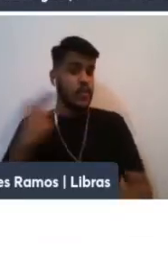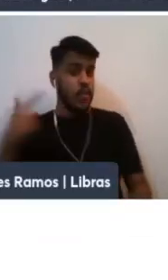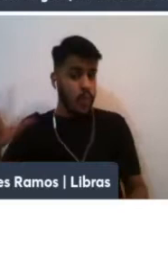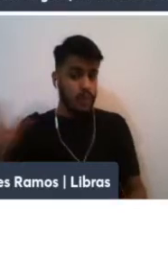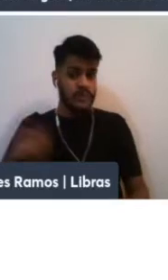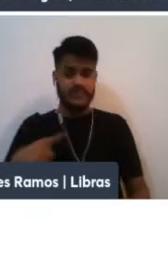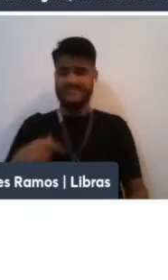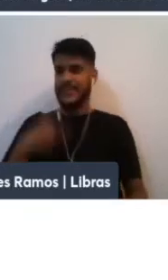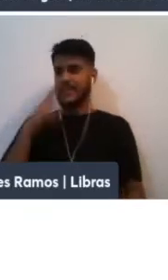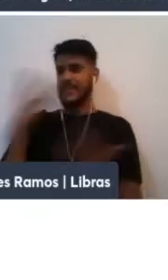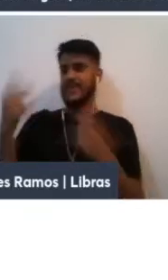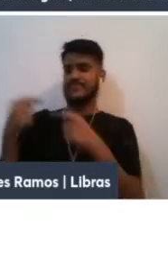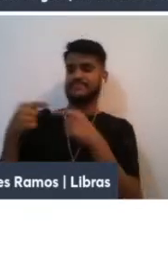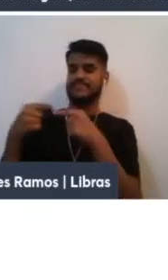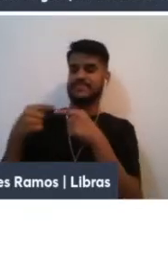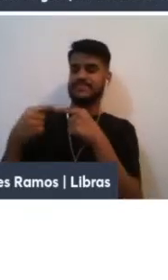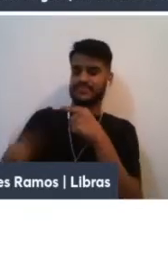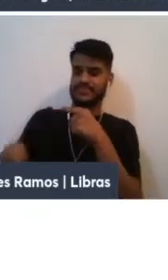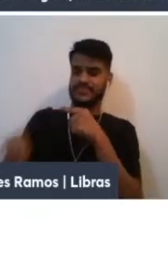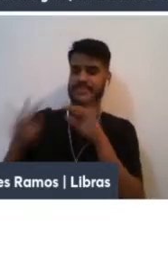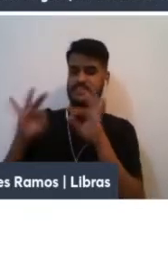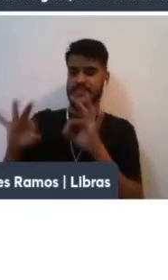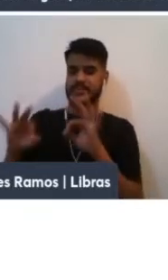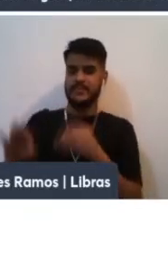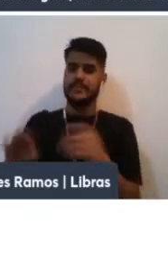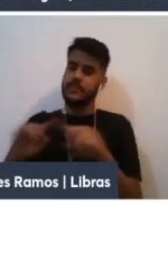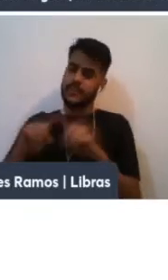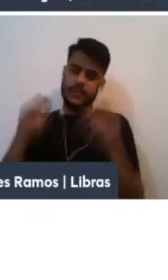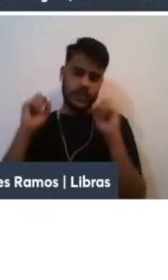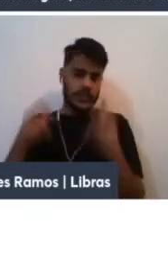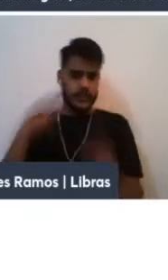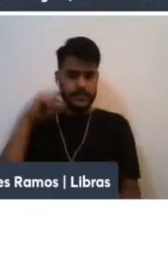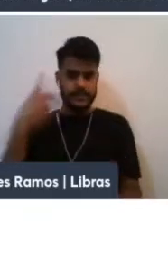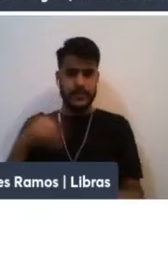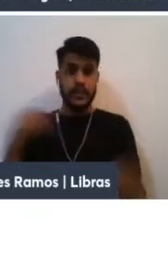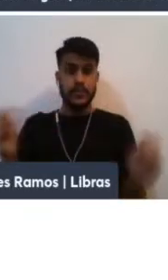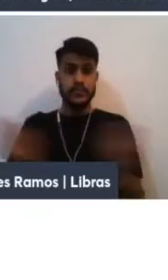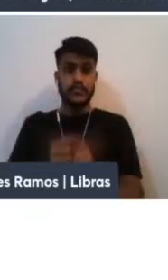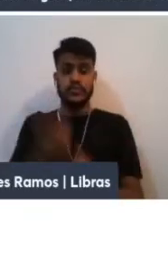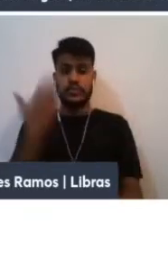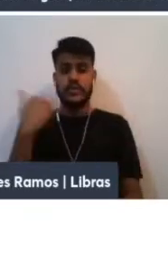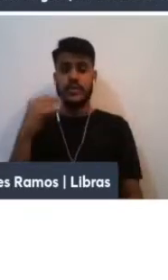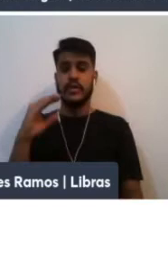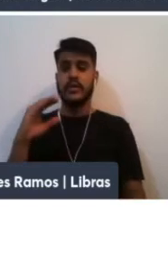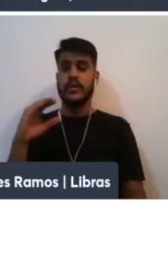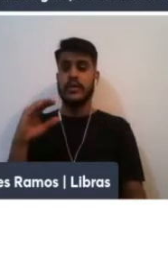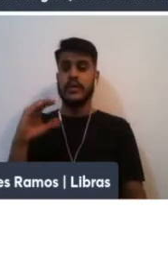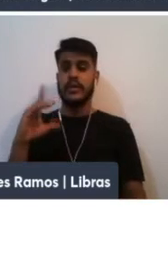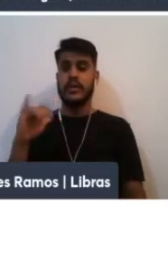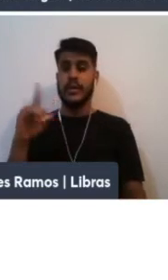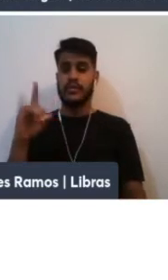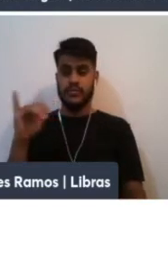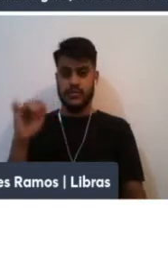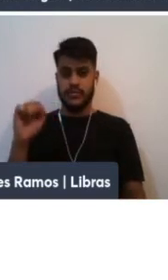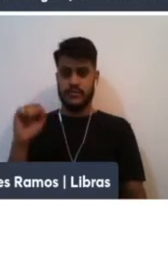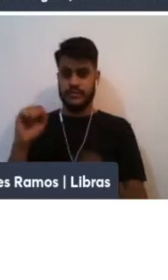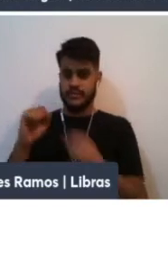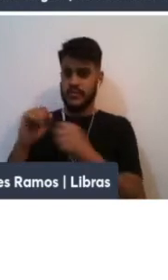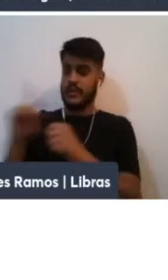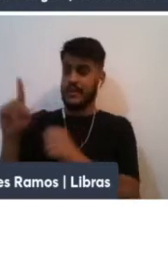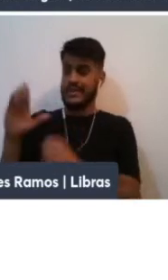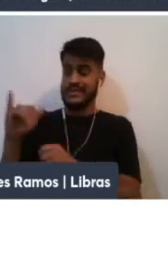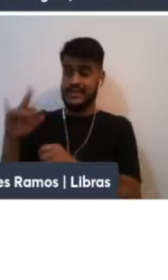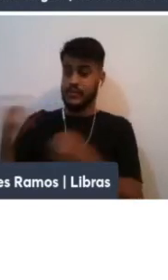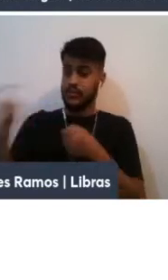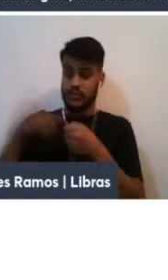ali. Mas vamos seguir então, Cláudia, enquanto o Ciro não estabelece ali a conexão na internet. E eu